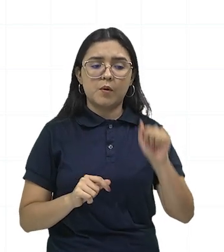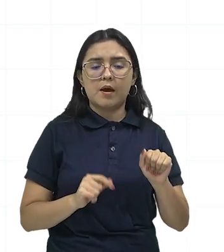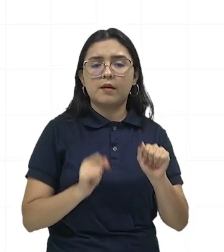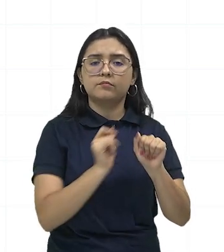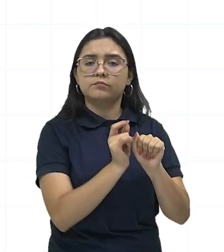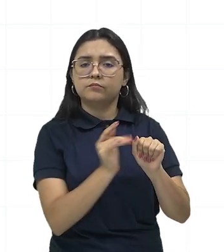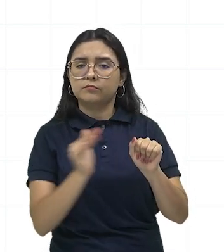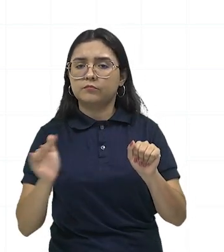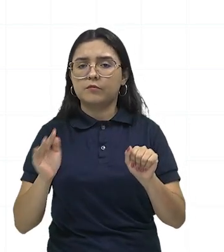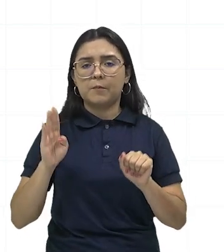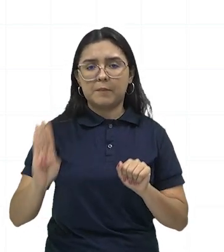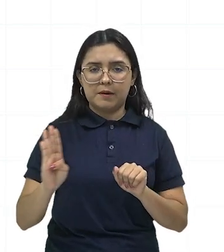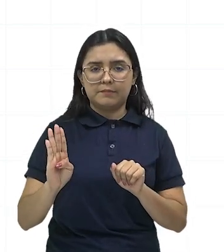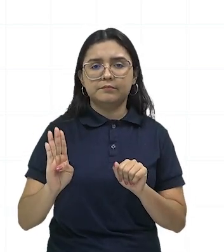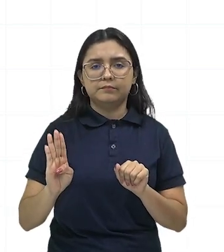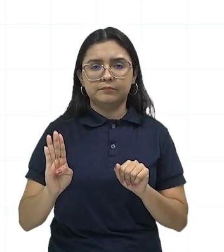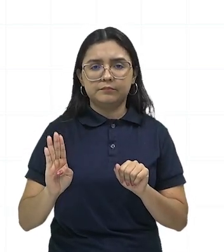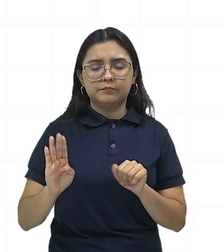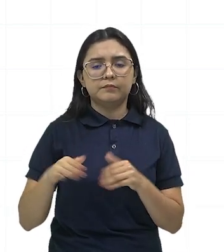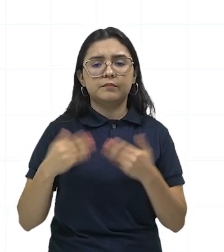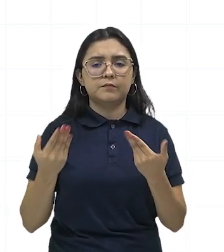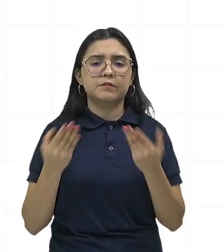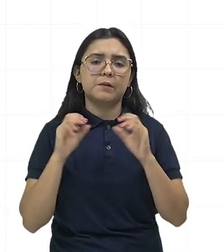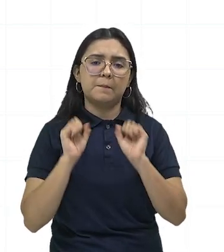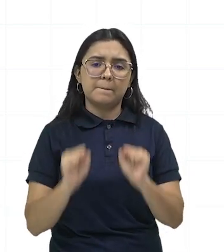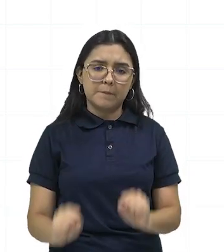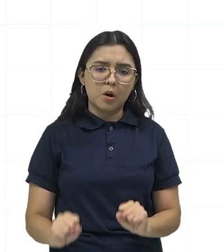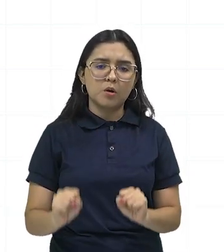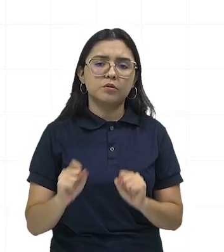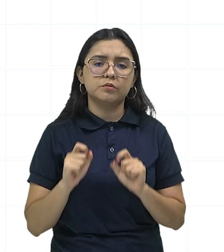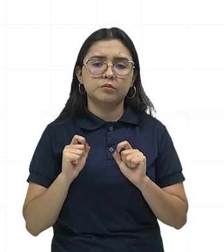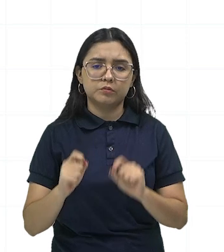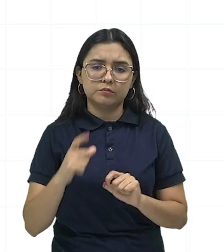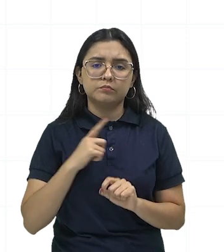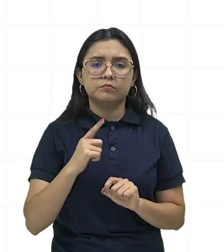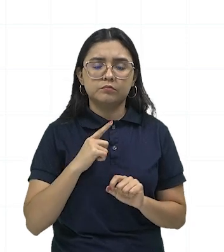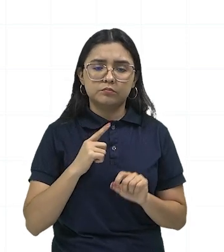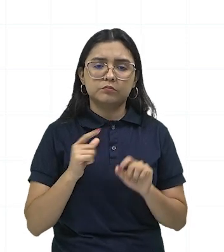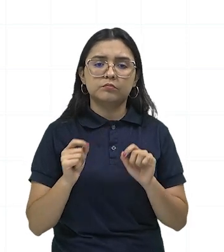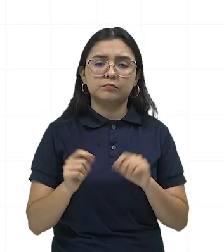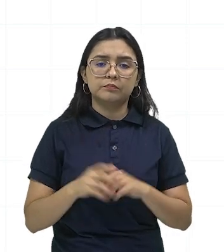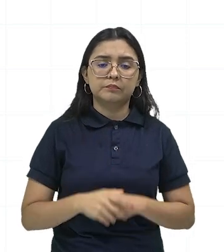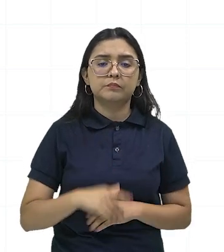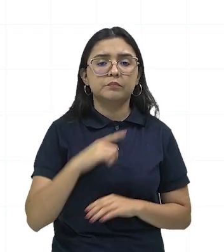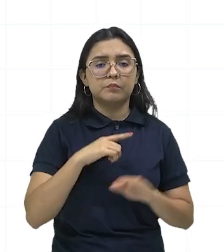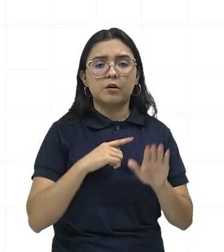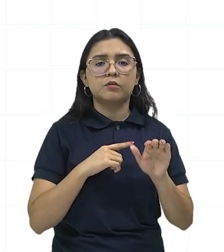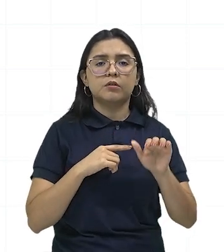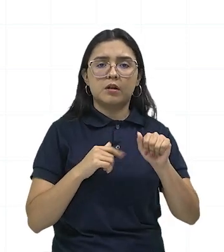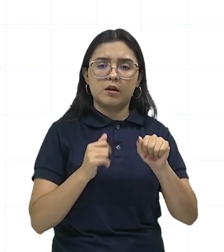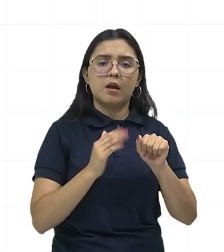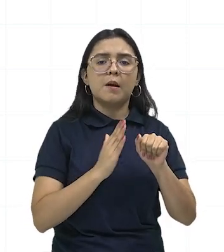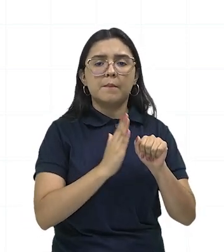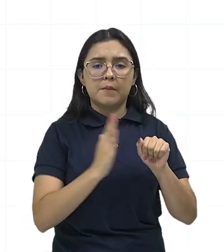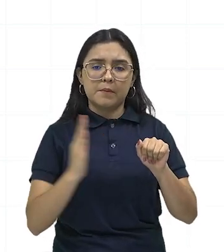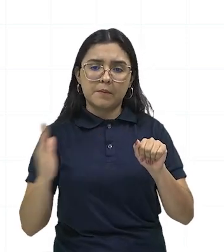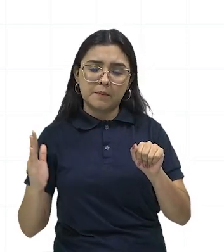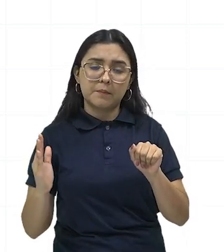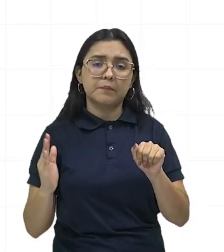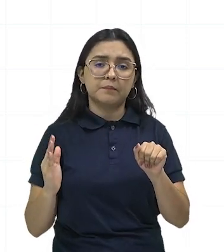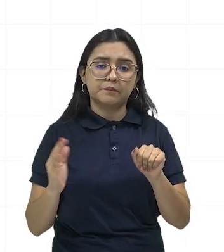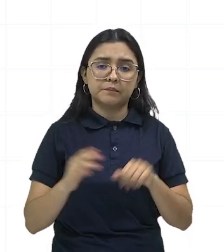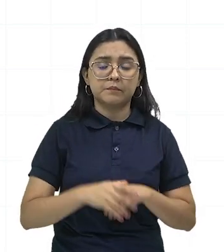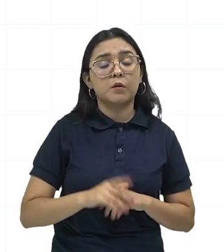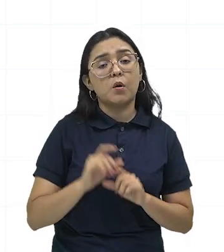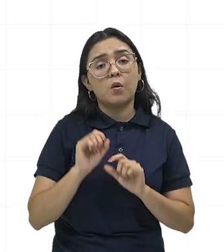ponto B. Você pode fazer todas essas curvas e chegar no ponto B, o que pode se tornar confuso, ou você pode